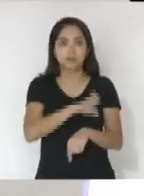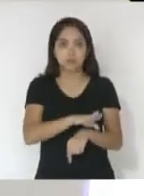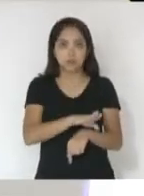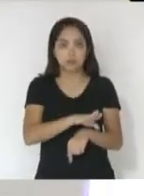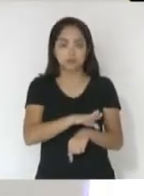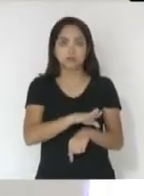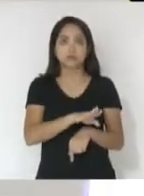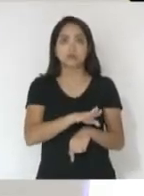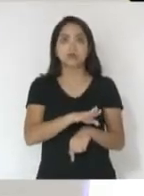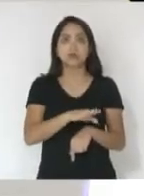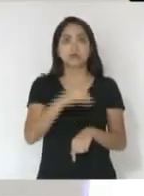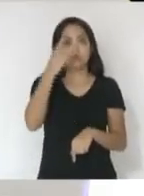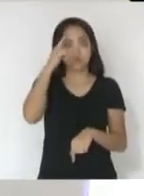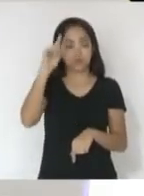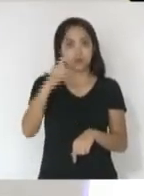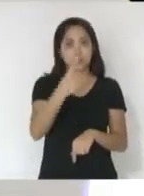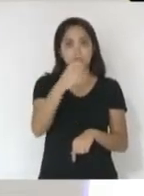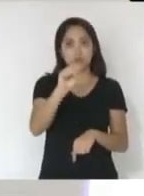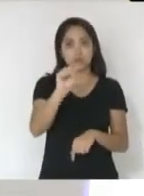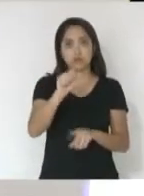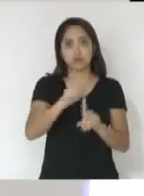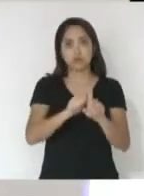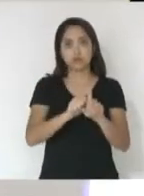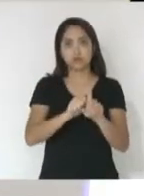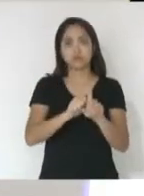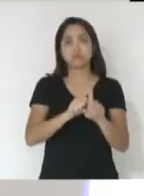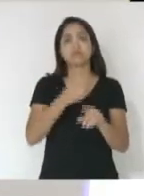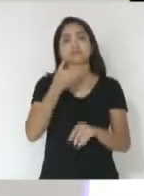14h48, do dia 18 do mês de dezembro do ano